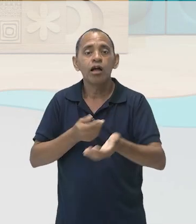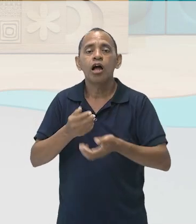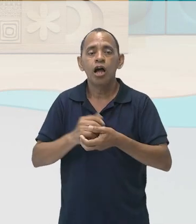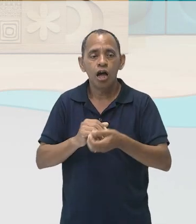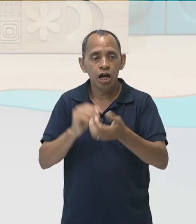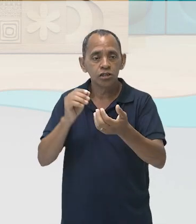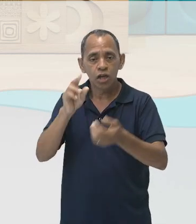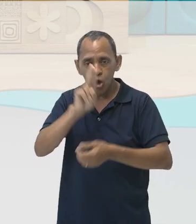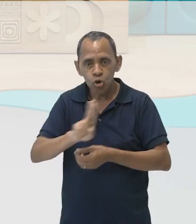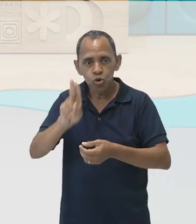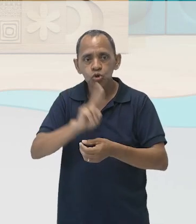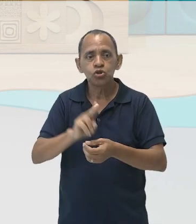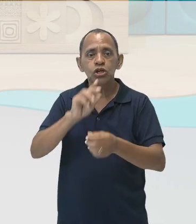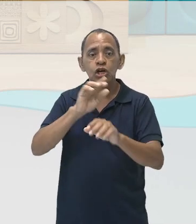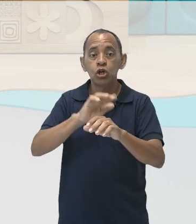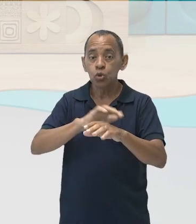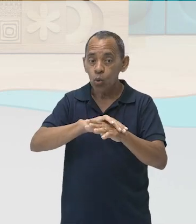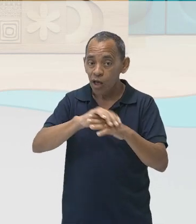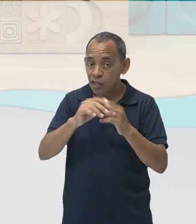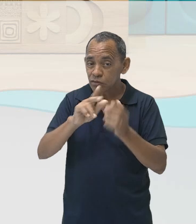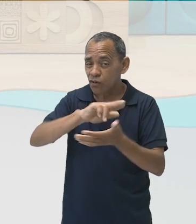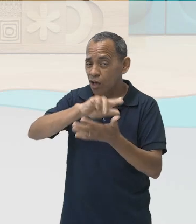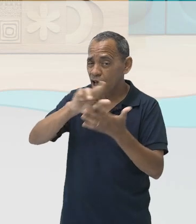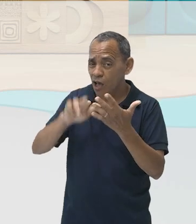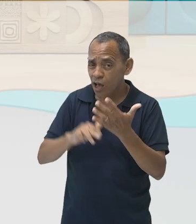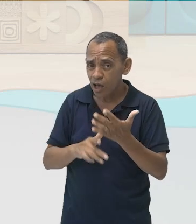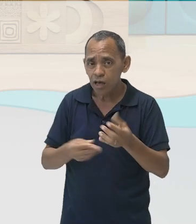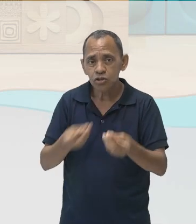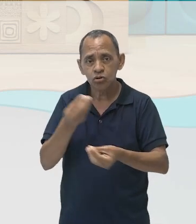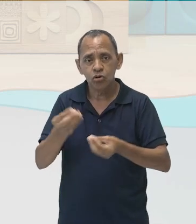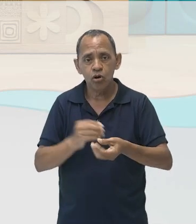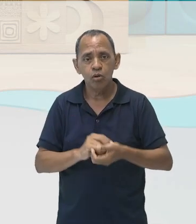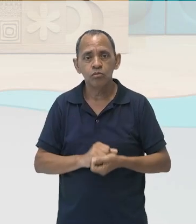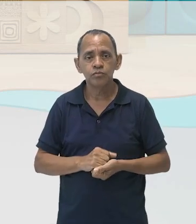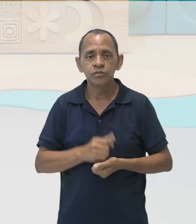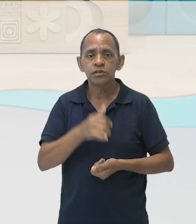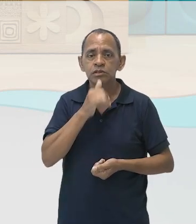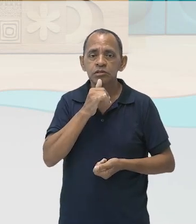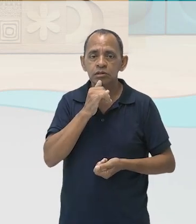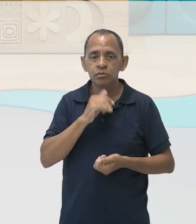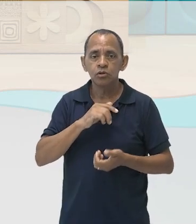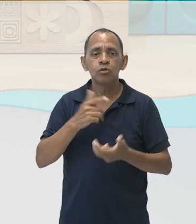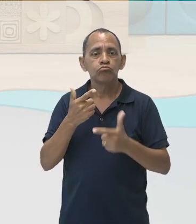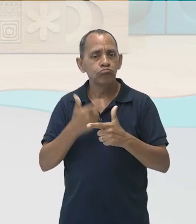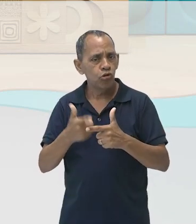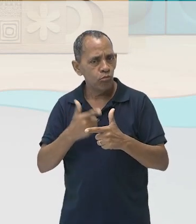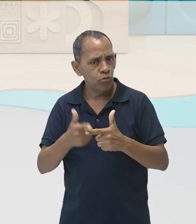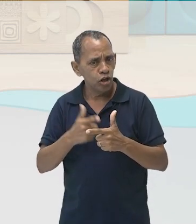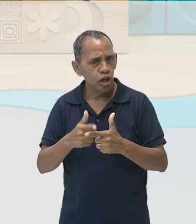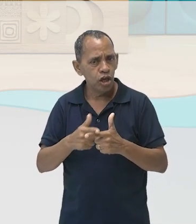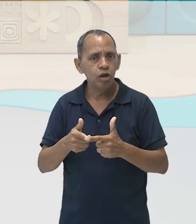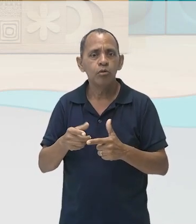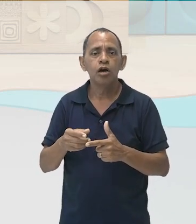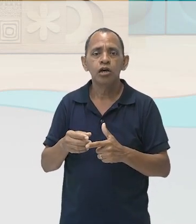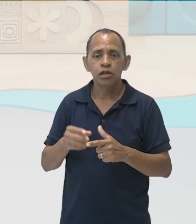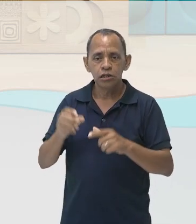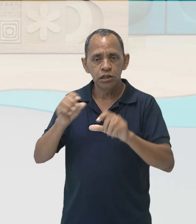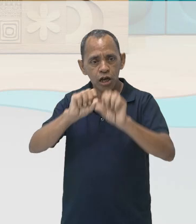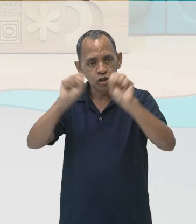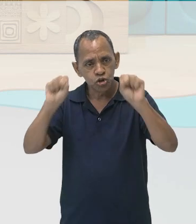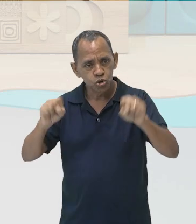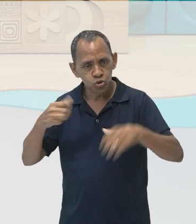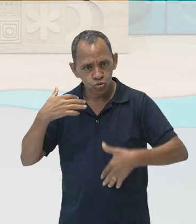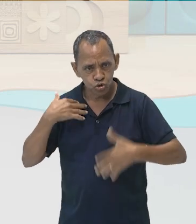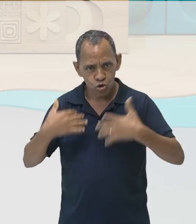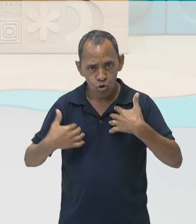requerem fisioterapia. Em quais situações? Como, por exemplo, problemas ali na forma estrutural do corpo